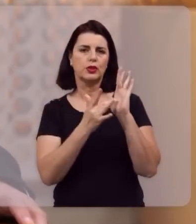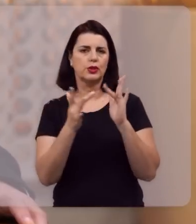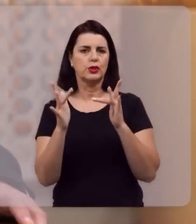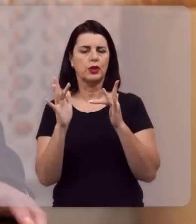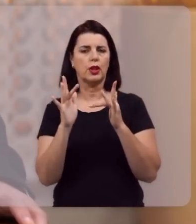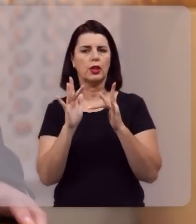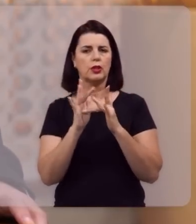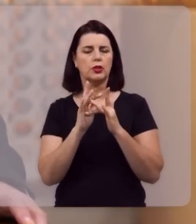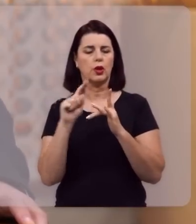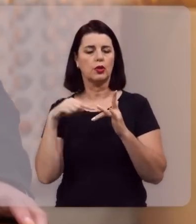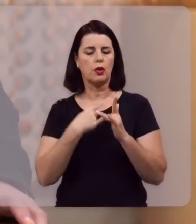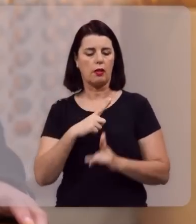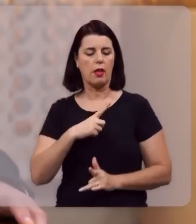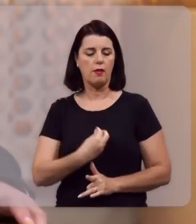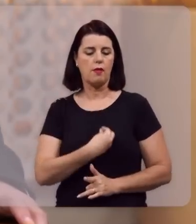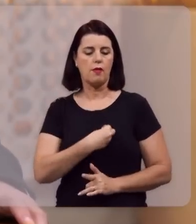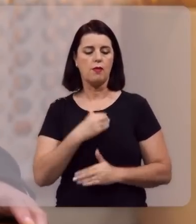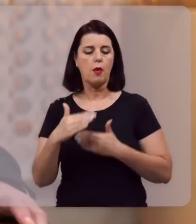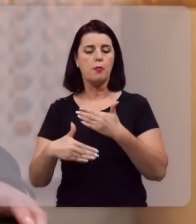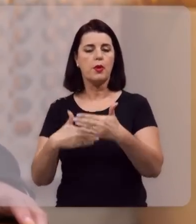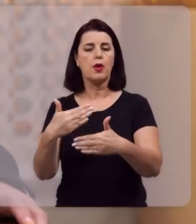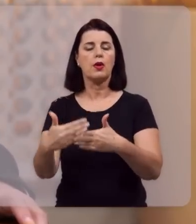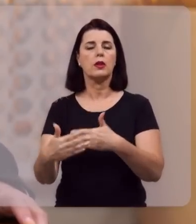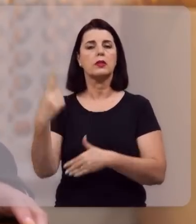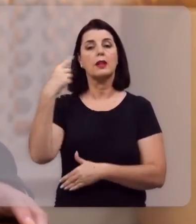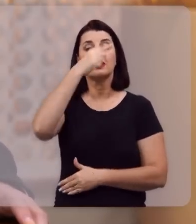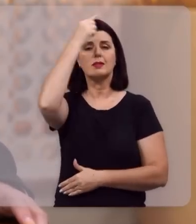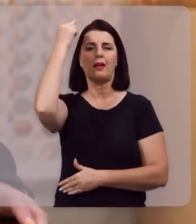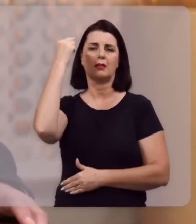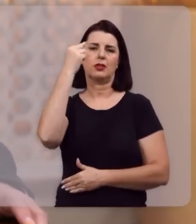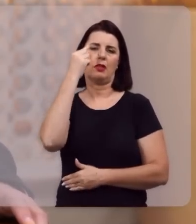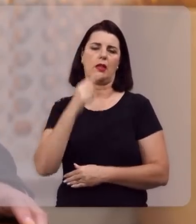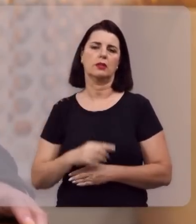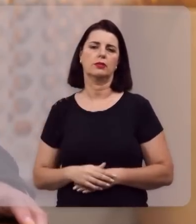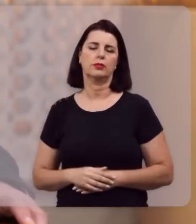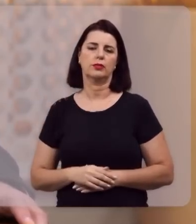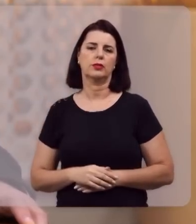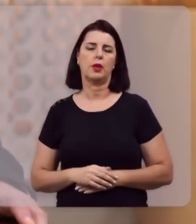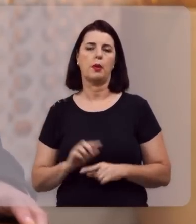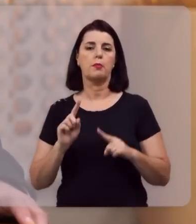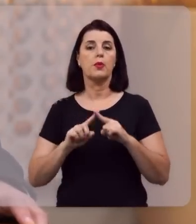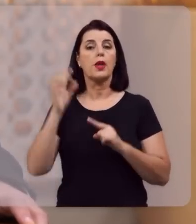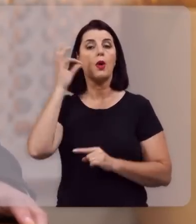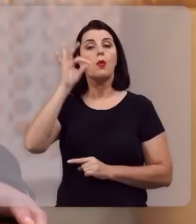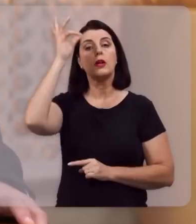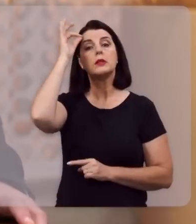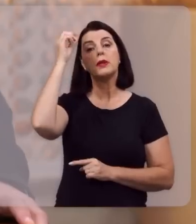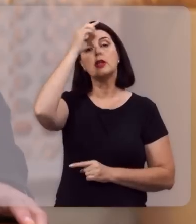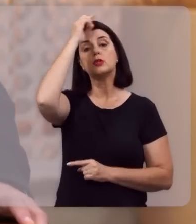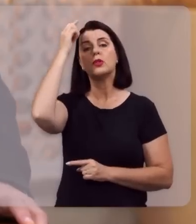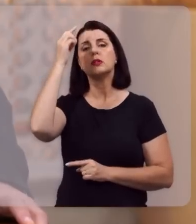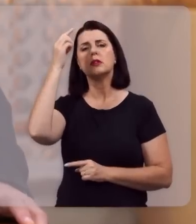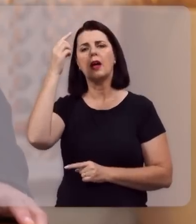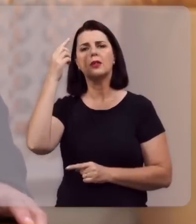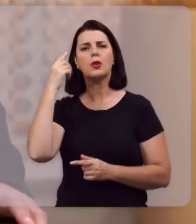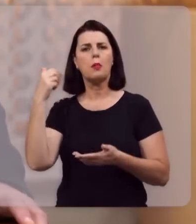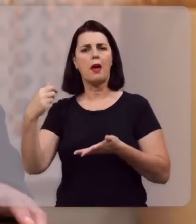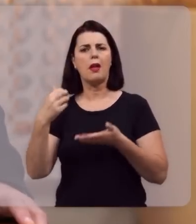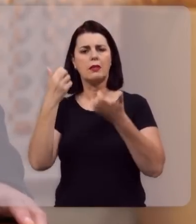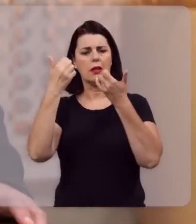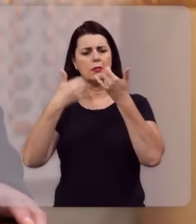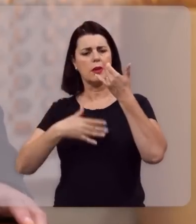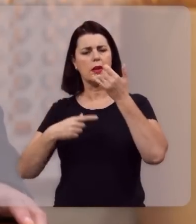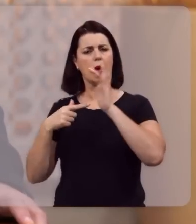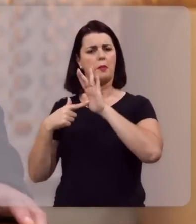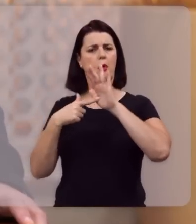nós passamos a vivenciar um processo de santificação, porque o Espírito Santo começa a nos convencer, como você disse,